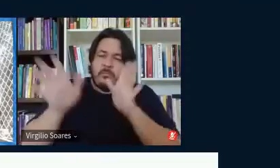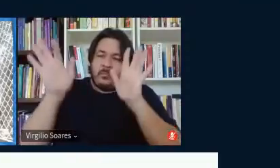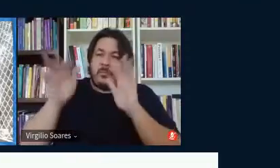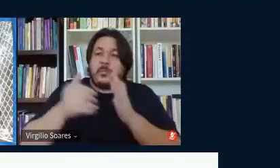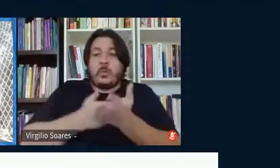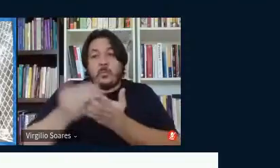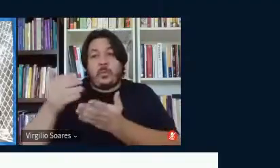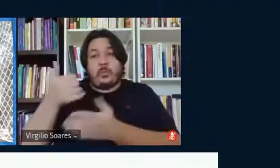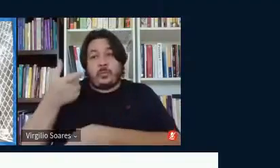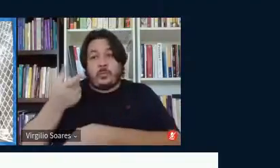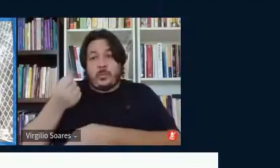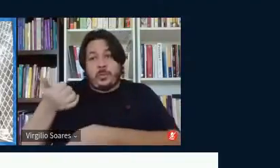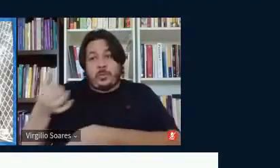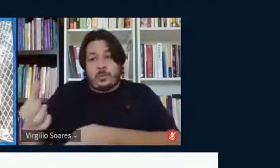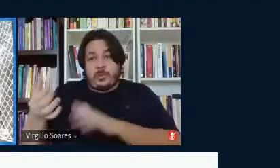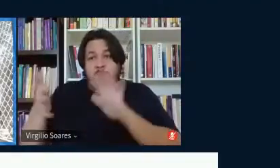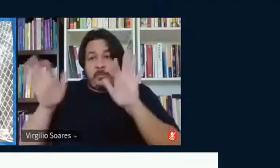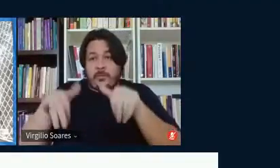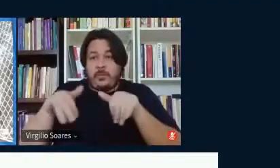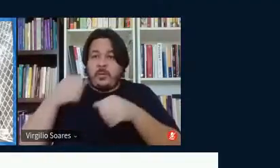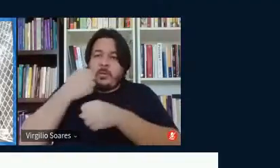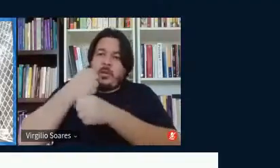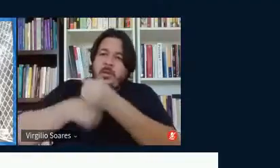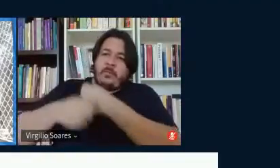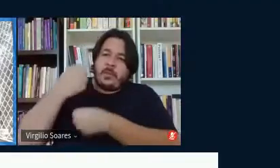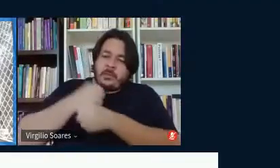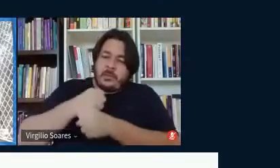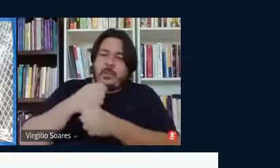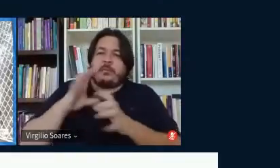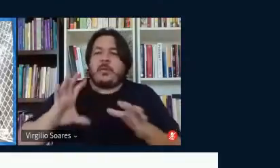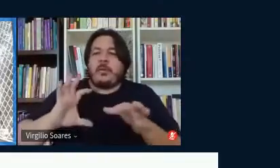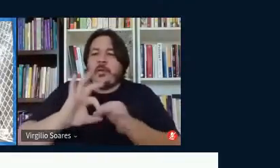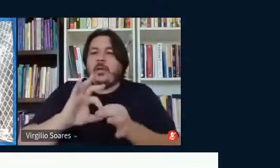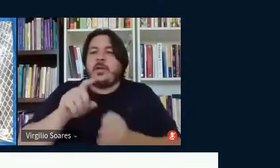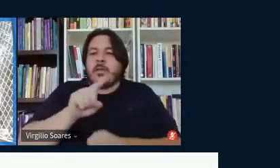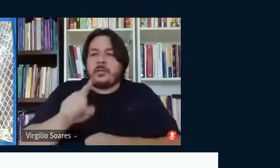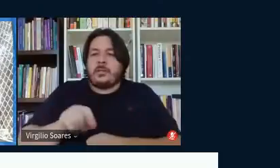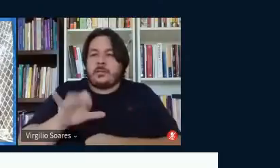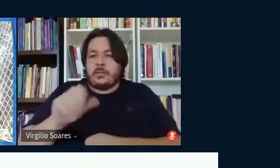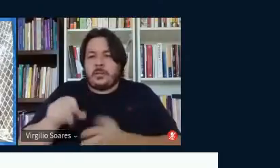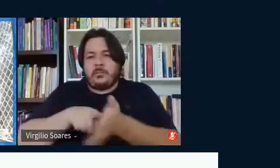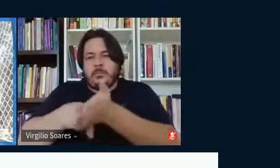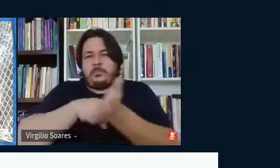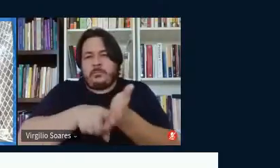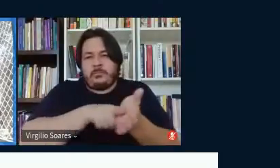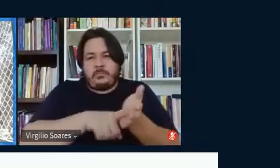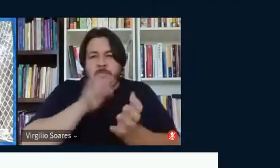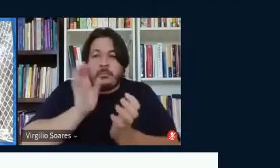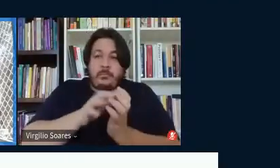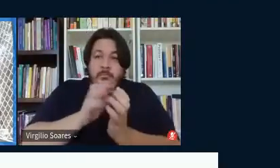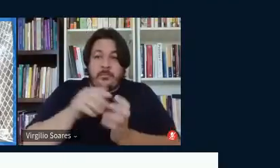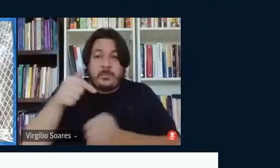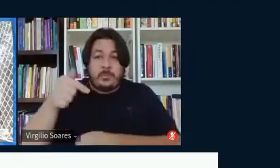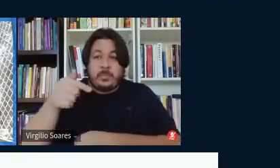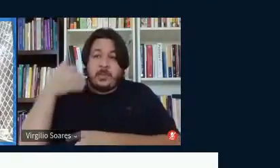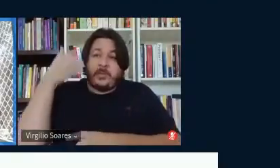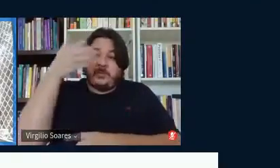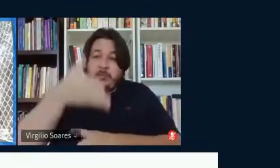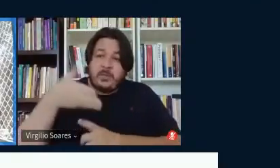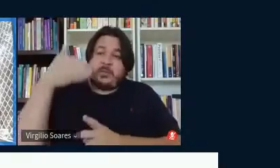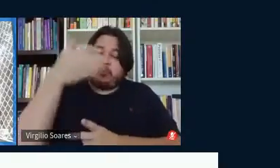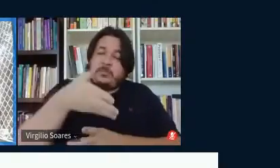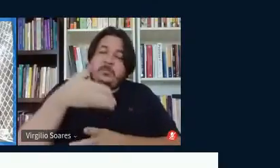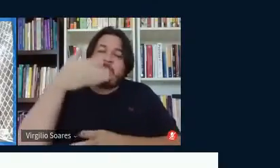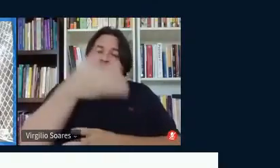passado, sobre o vírus Zika. Então, a gente fez pesquisa no Recife, foram 7 viagens a campo, fazendo etnografia,